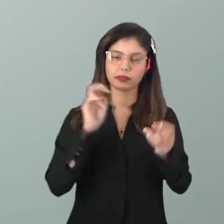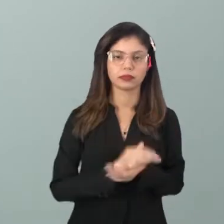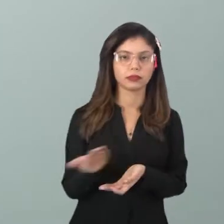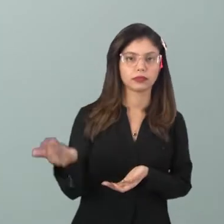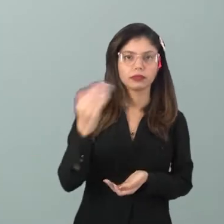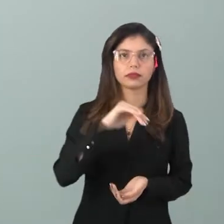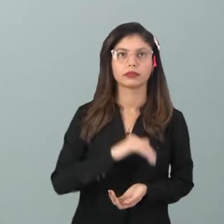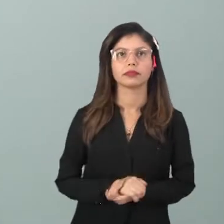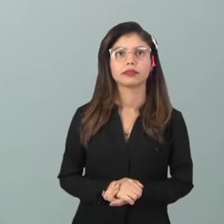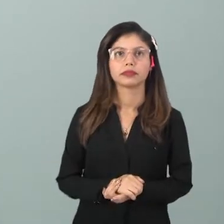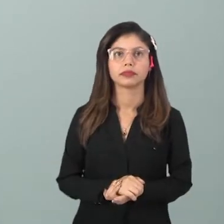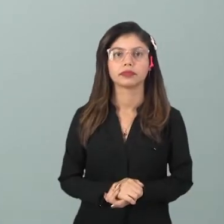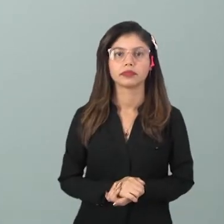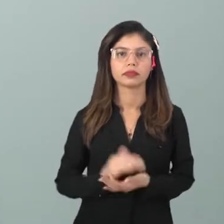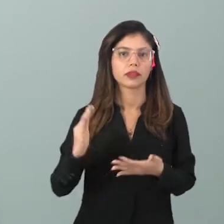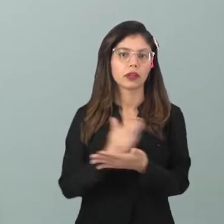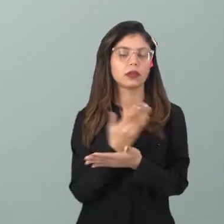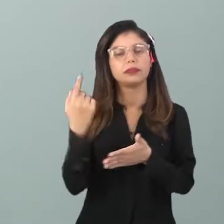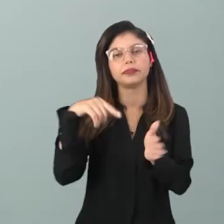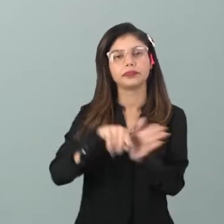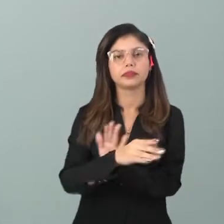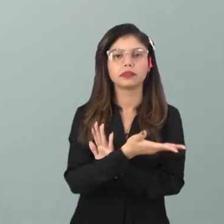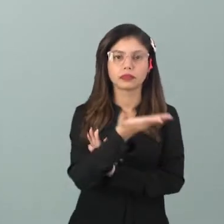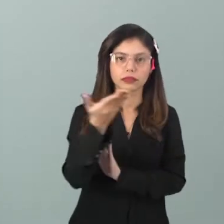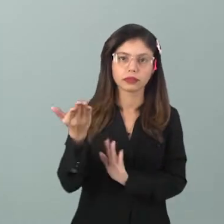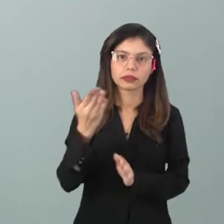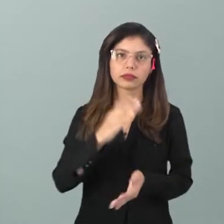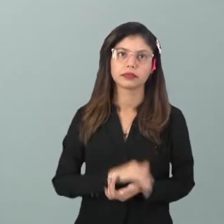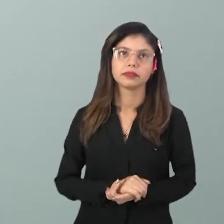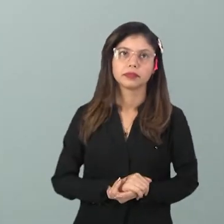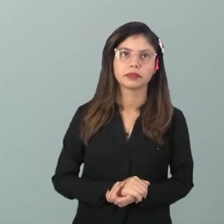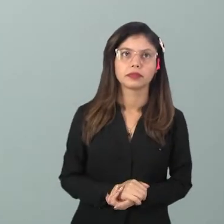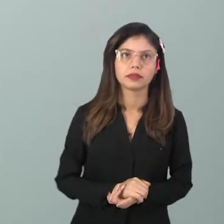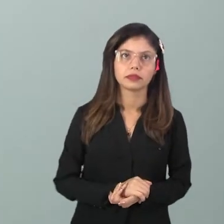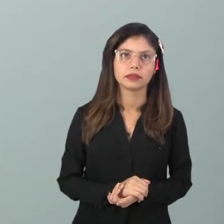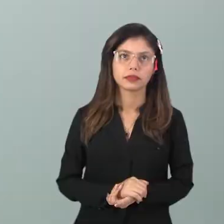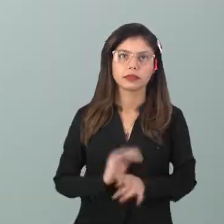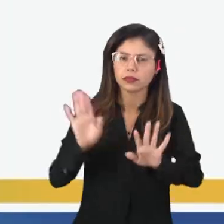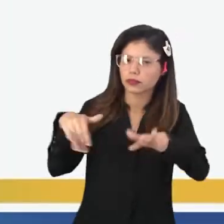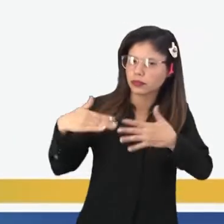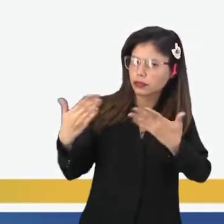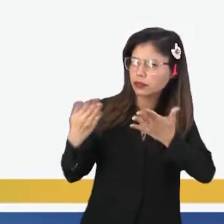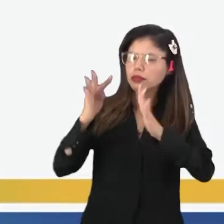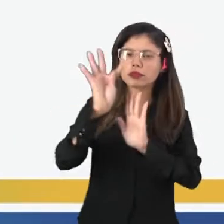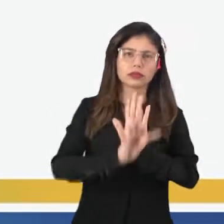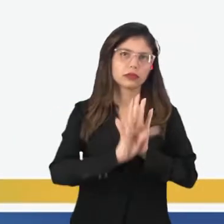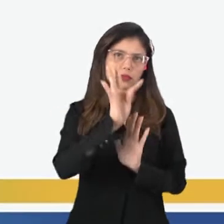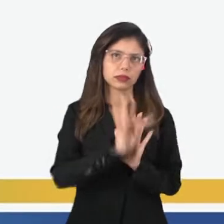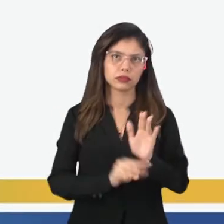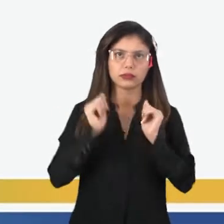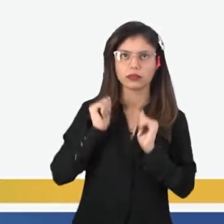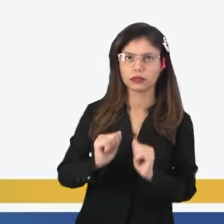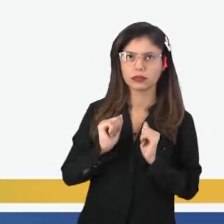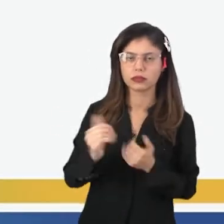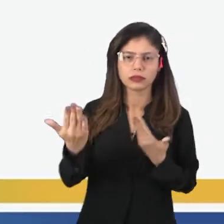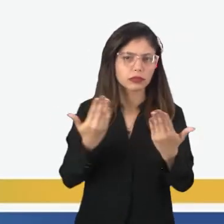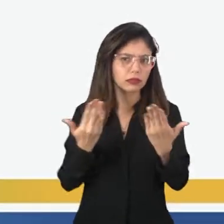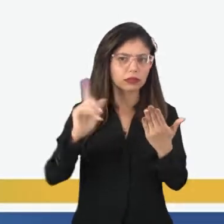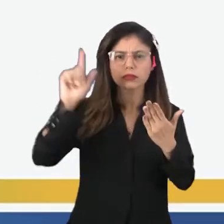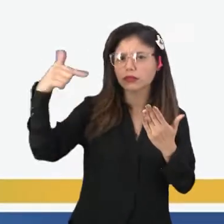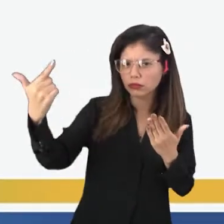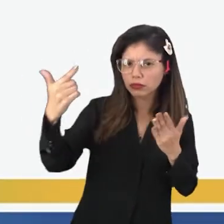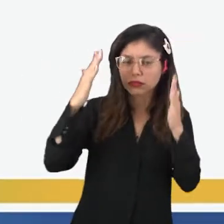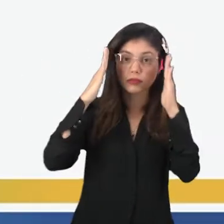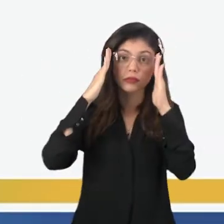Então vamos lá, vou colocar algumas perguntas para vocês. De que maneira um texto pode se